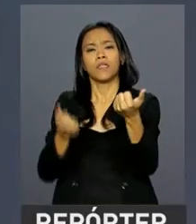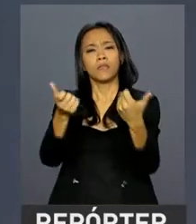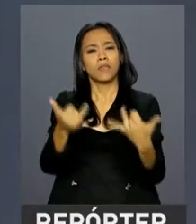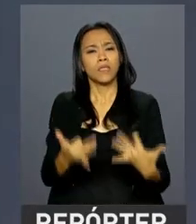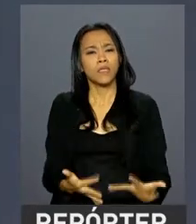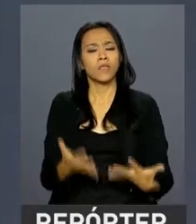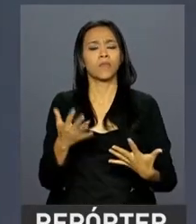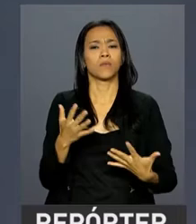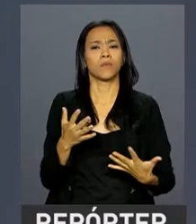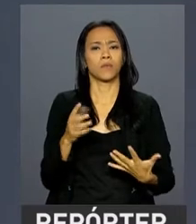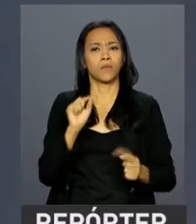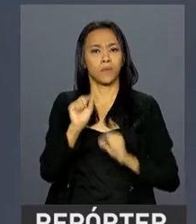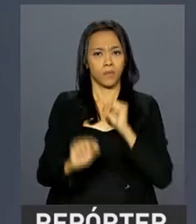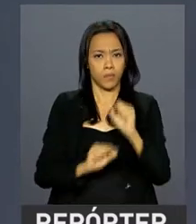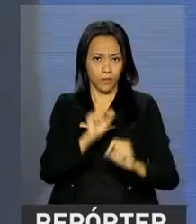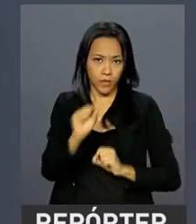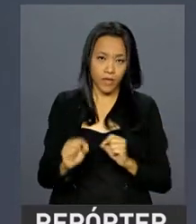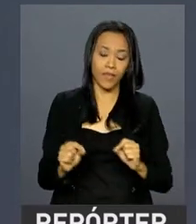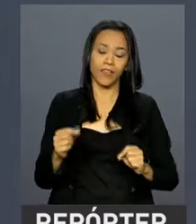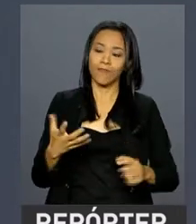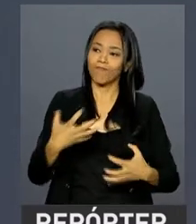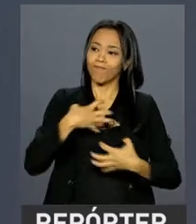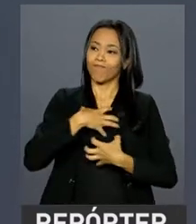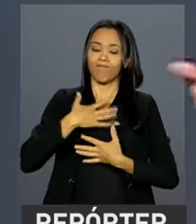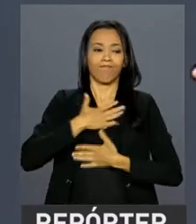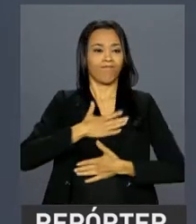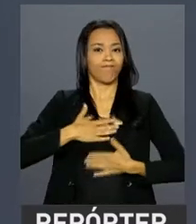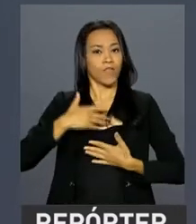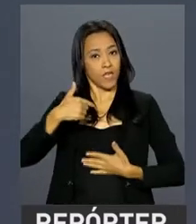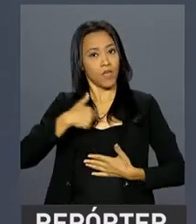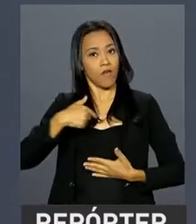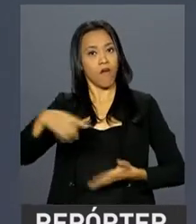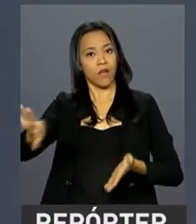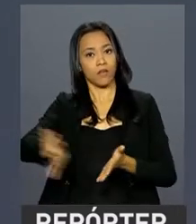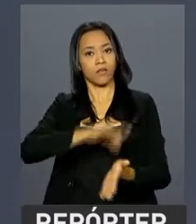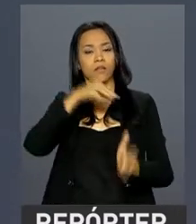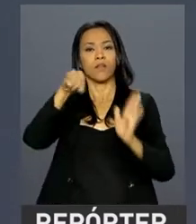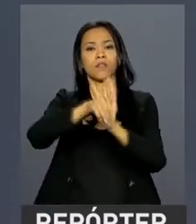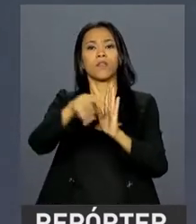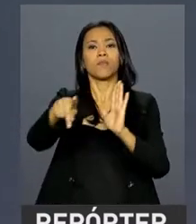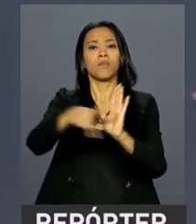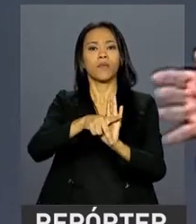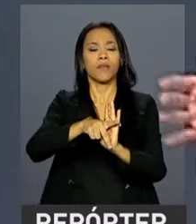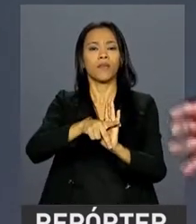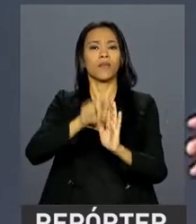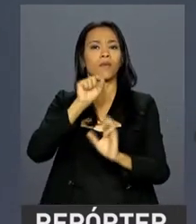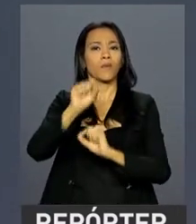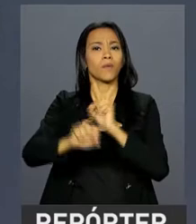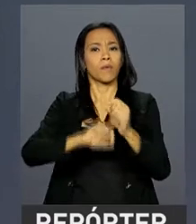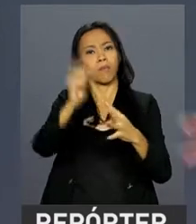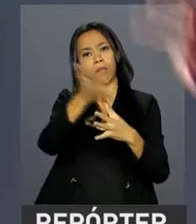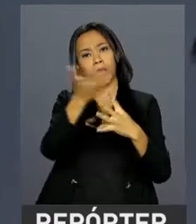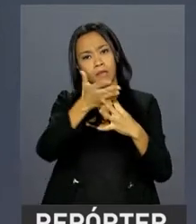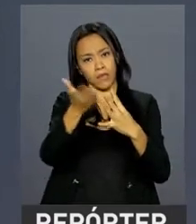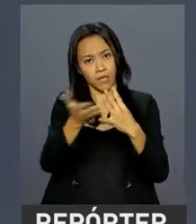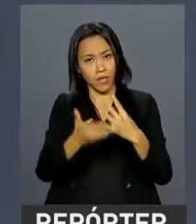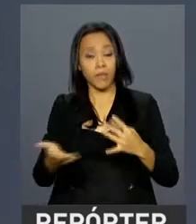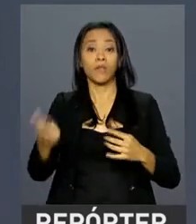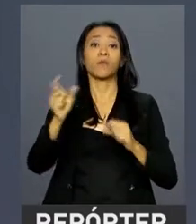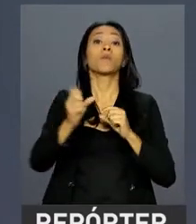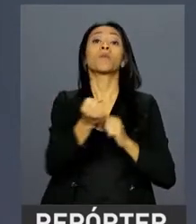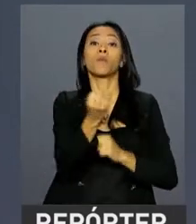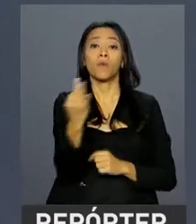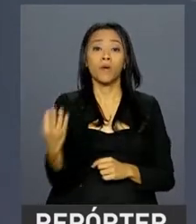momento é que eu posso assinar essa medida provisória com parcelamento em